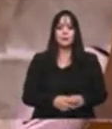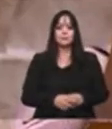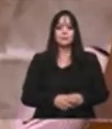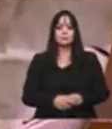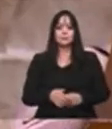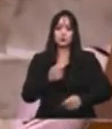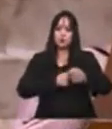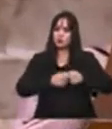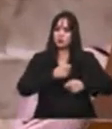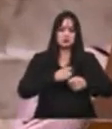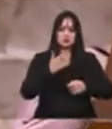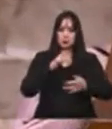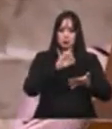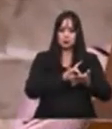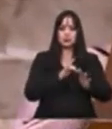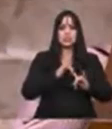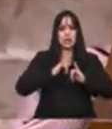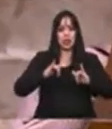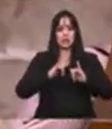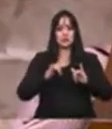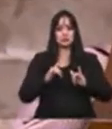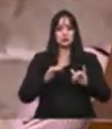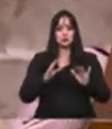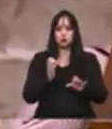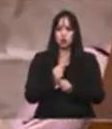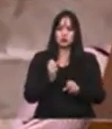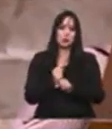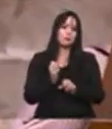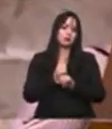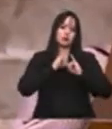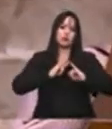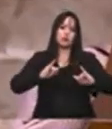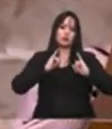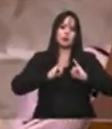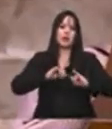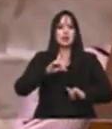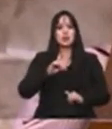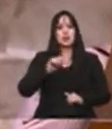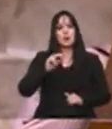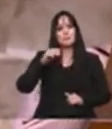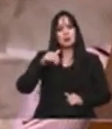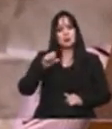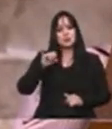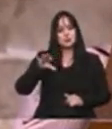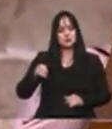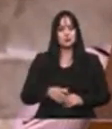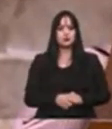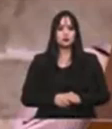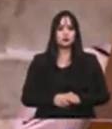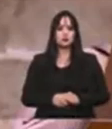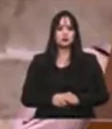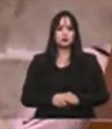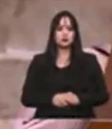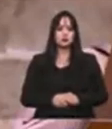o negócio não se materializou. Suas declarações foram integralmente confirmadas por Paulo Roberto Dalmaso.